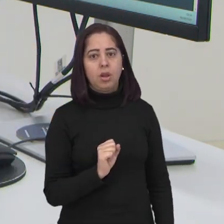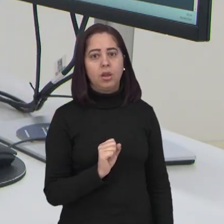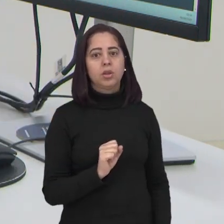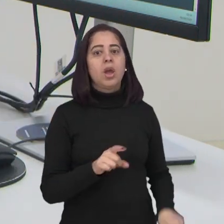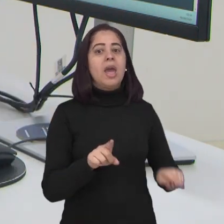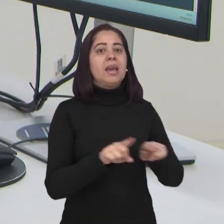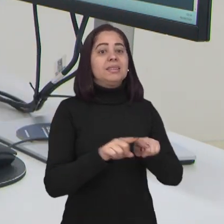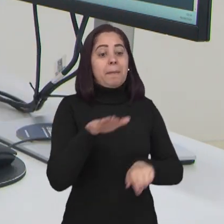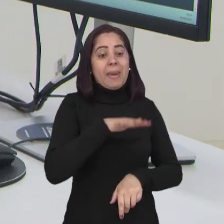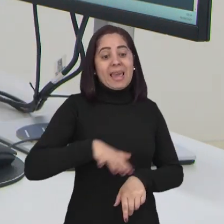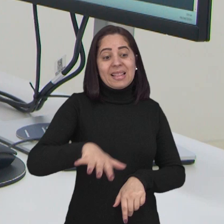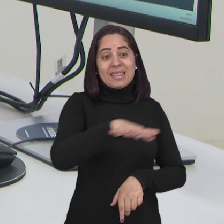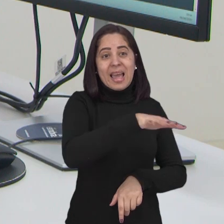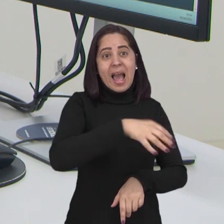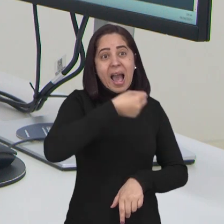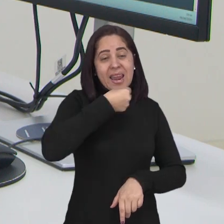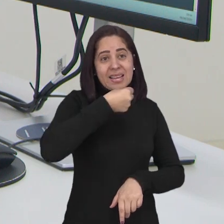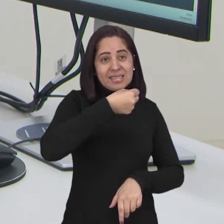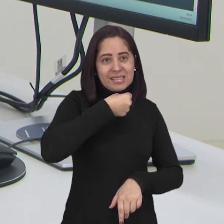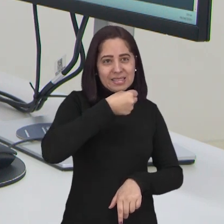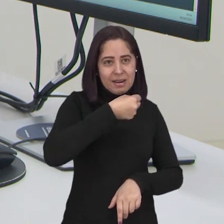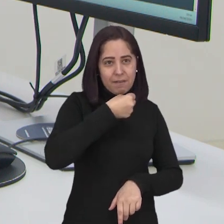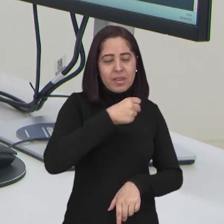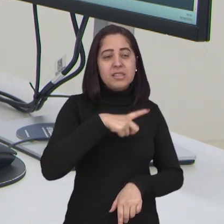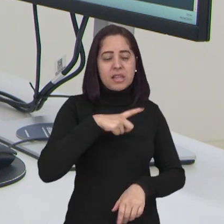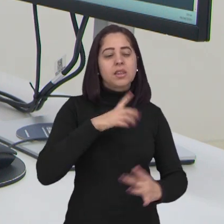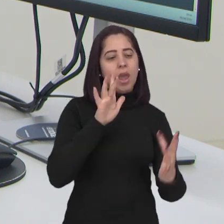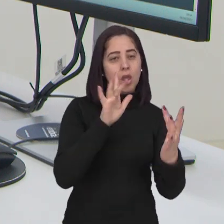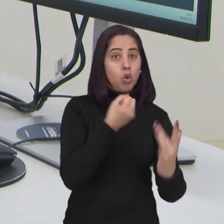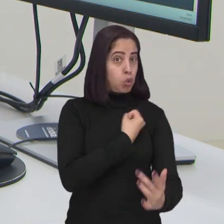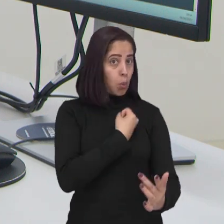setores aqui, o setor da imprensa também tem contato lá.